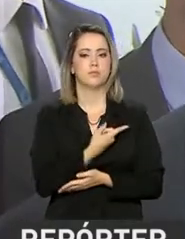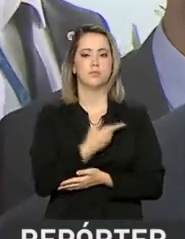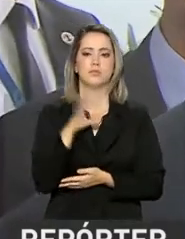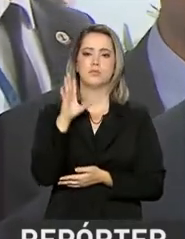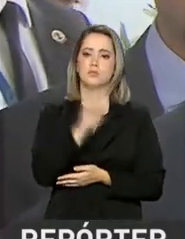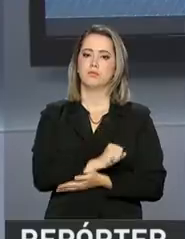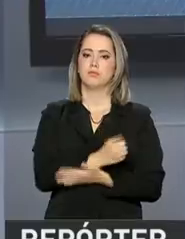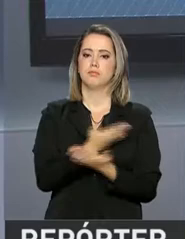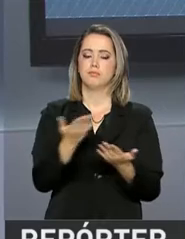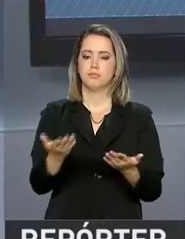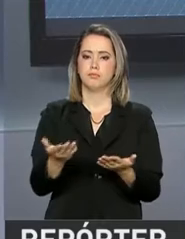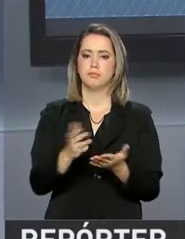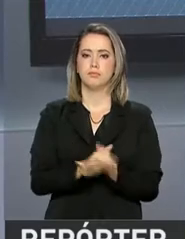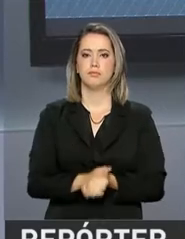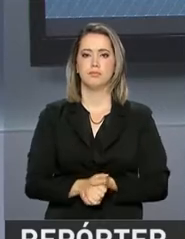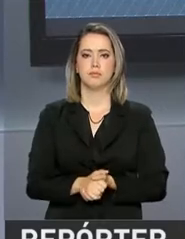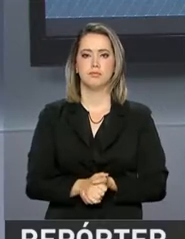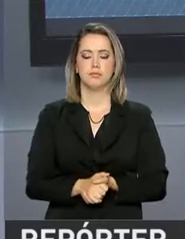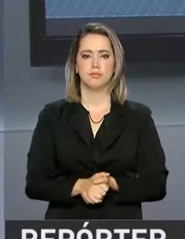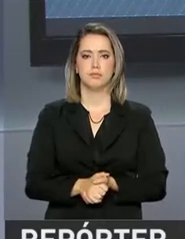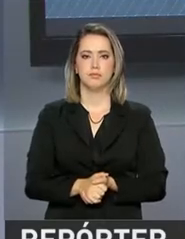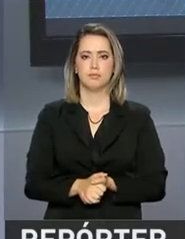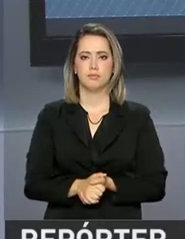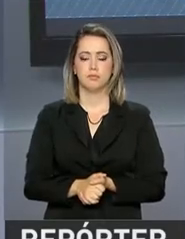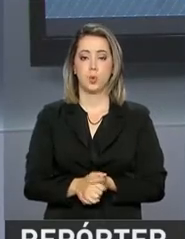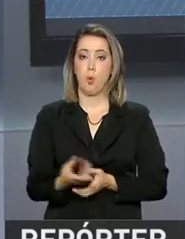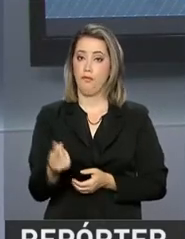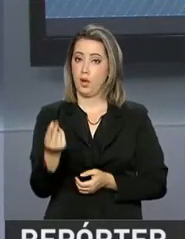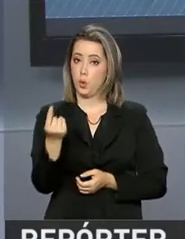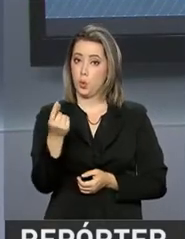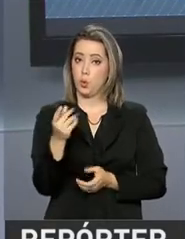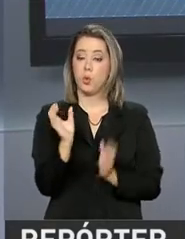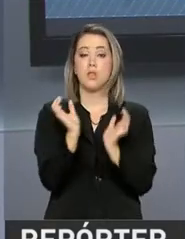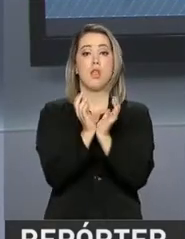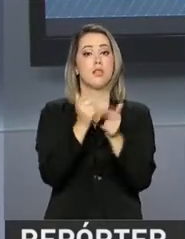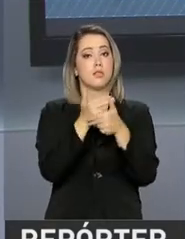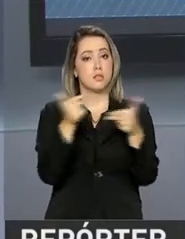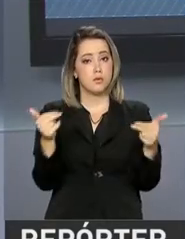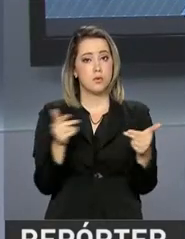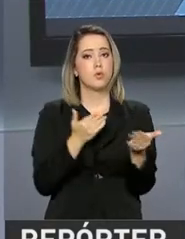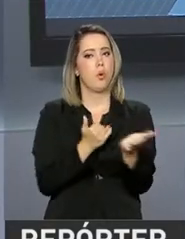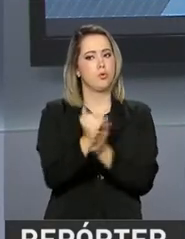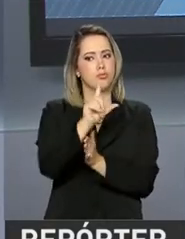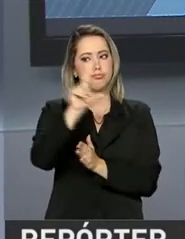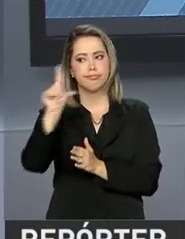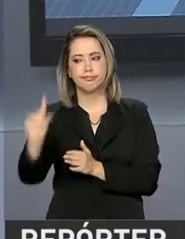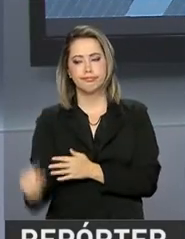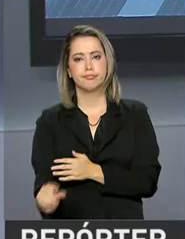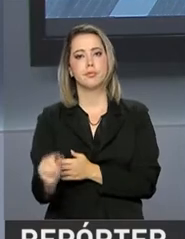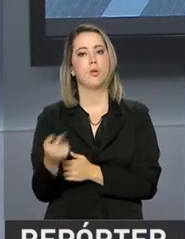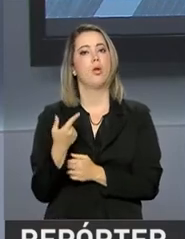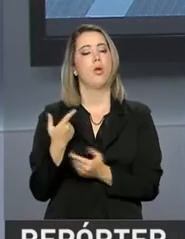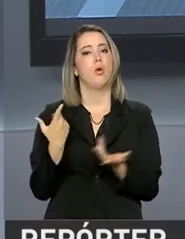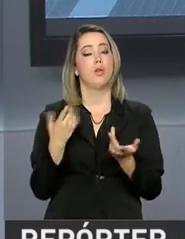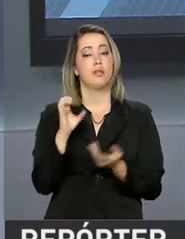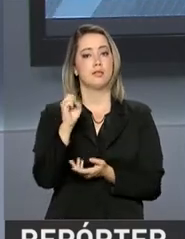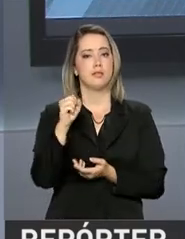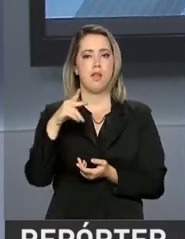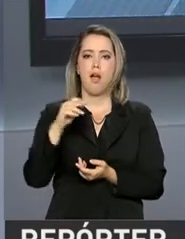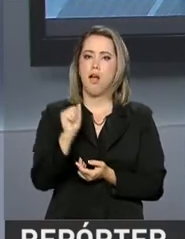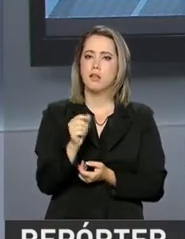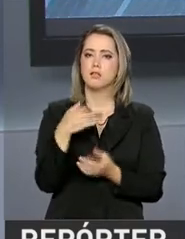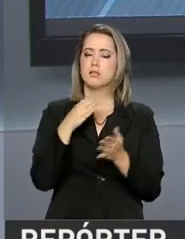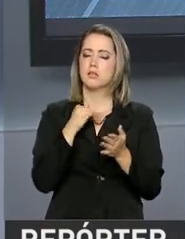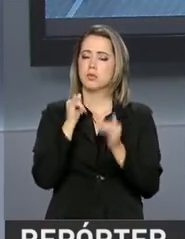vezes o preço da fruta seguem em queda nas ceasas do país o dados foram divulgados agora há